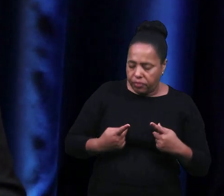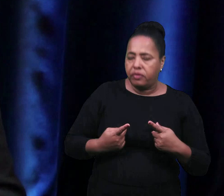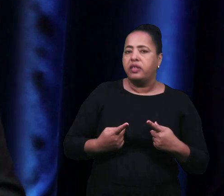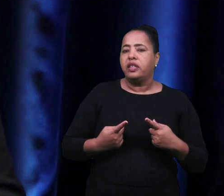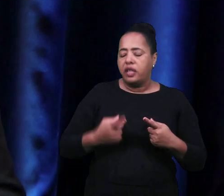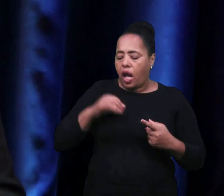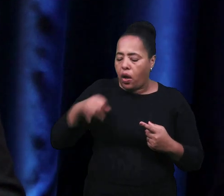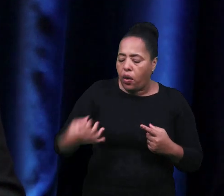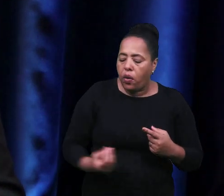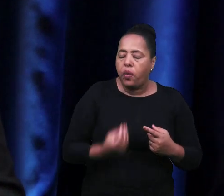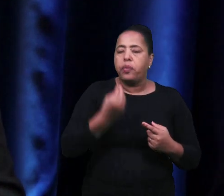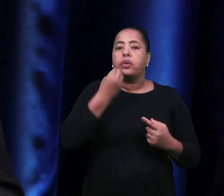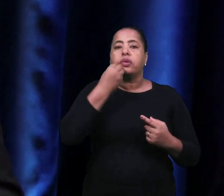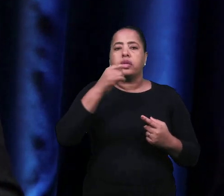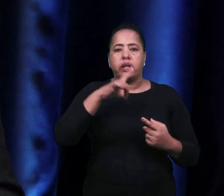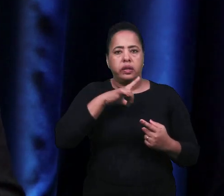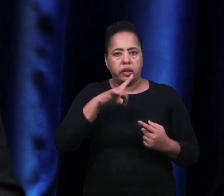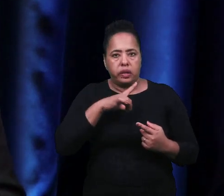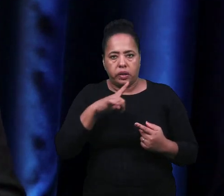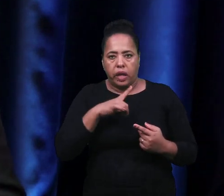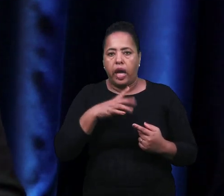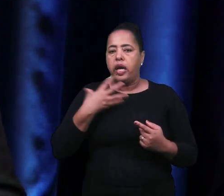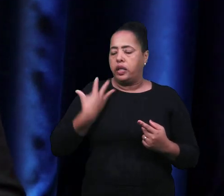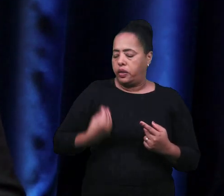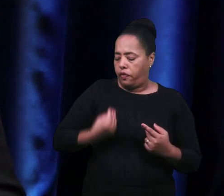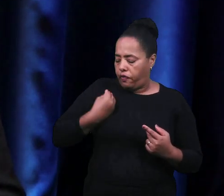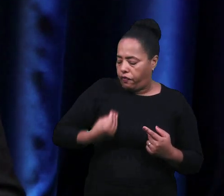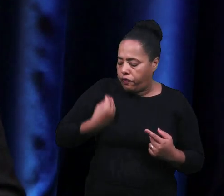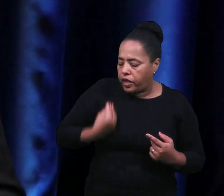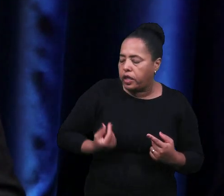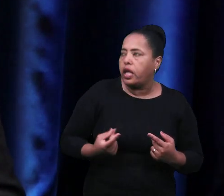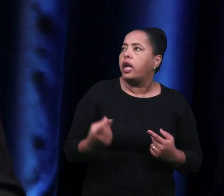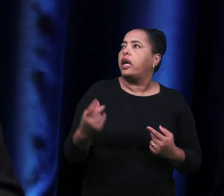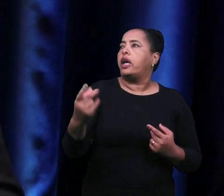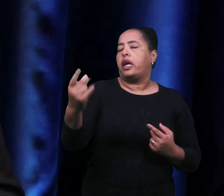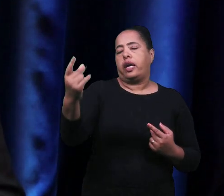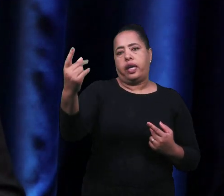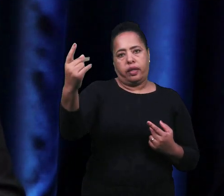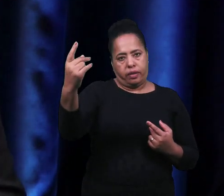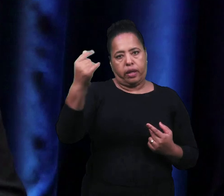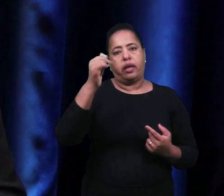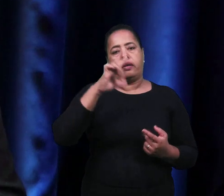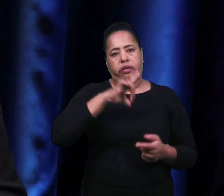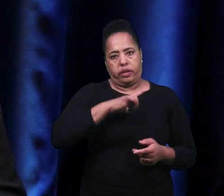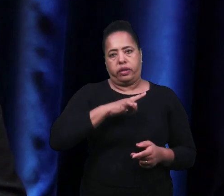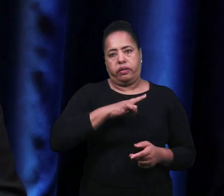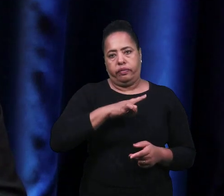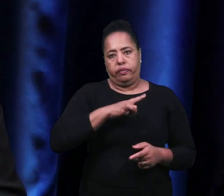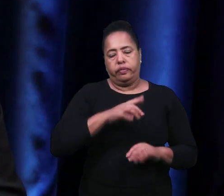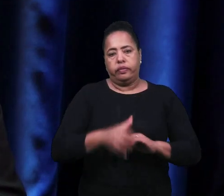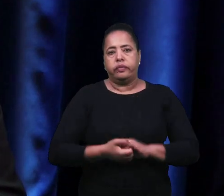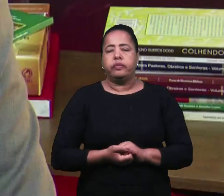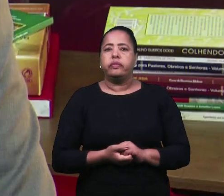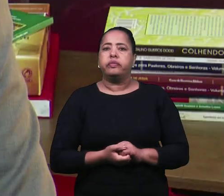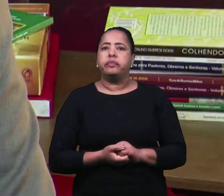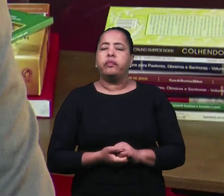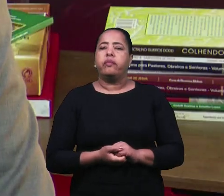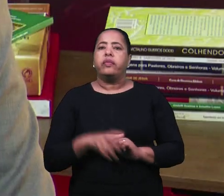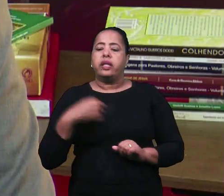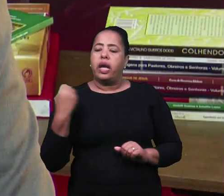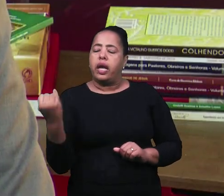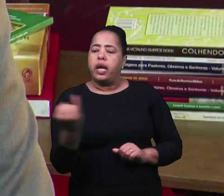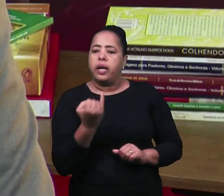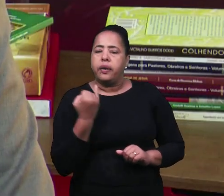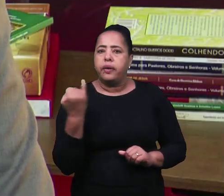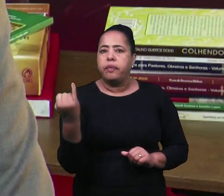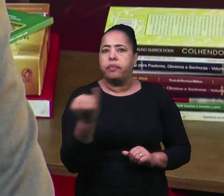a oportunidade de não morrer mais eternamente, de ter a vida eterna. E é importante, nós estamos